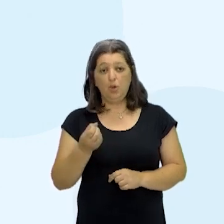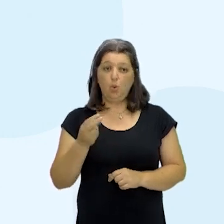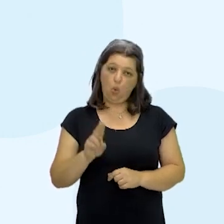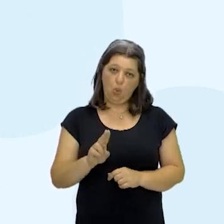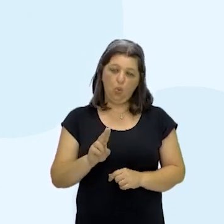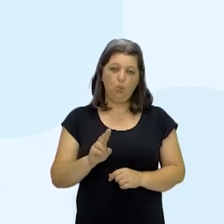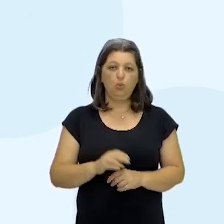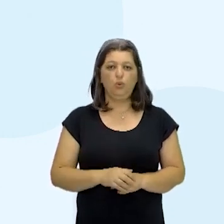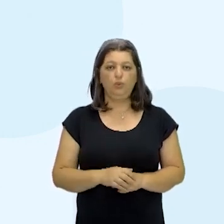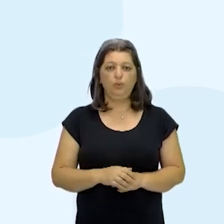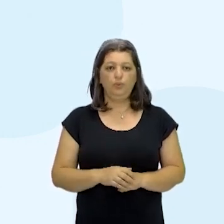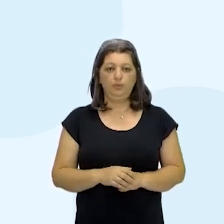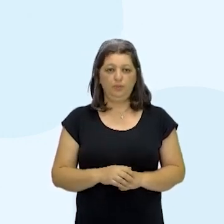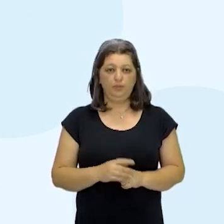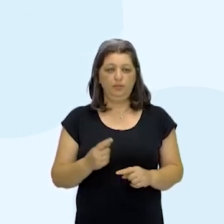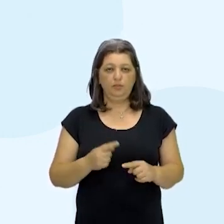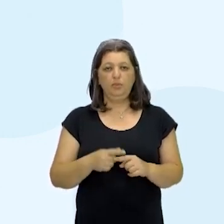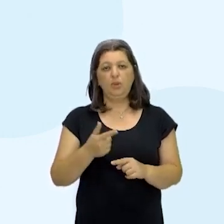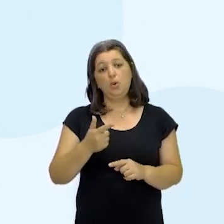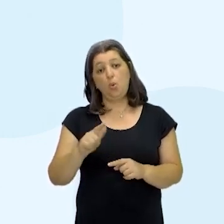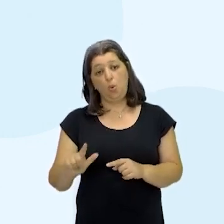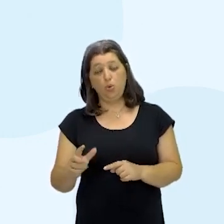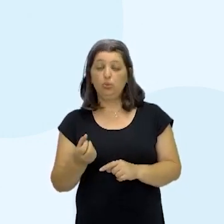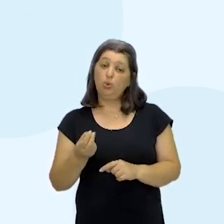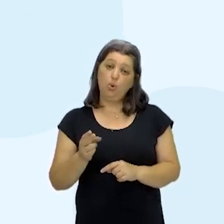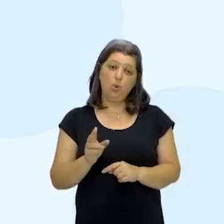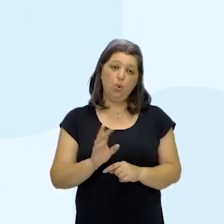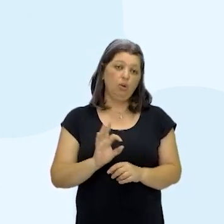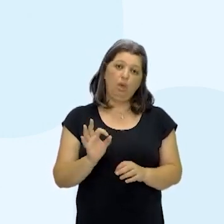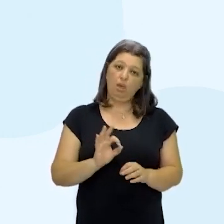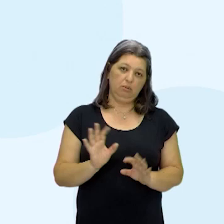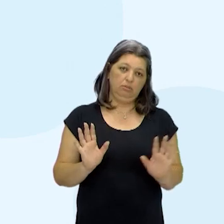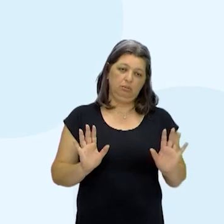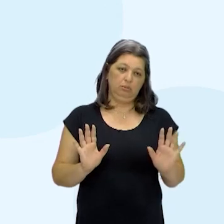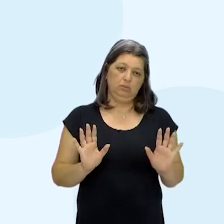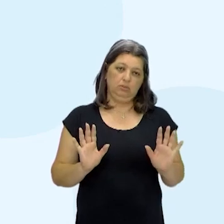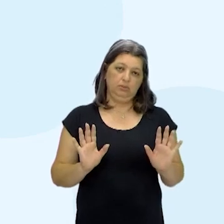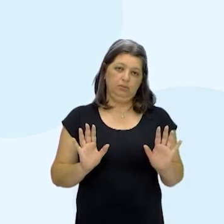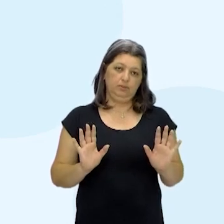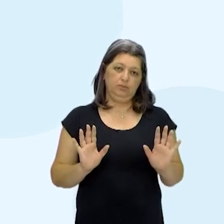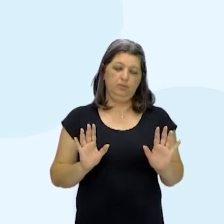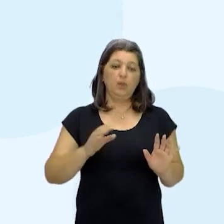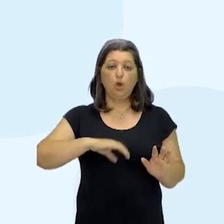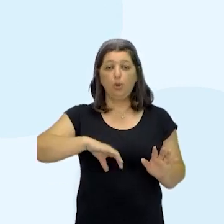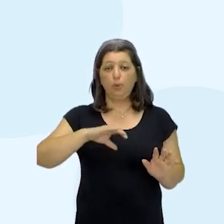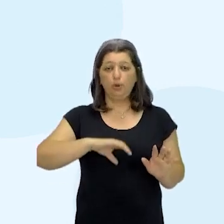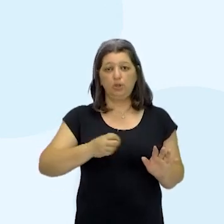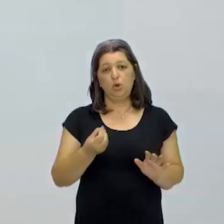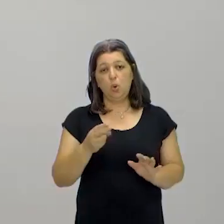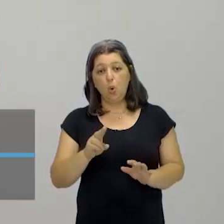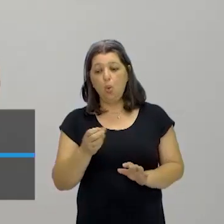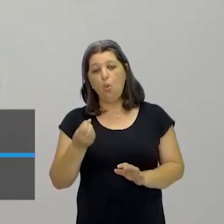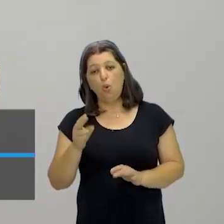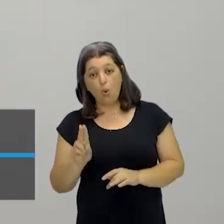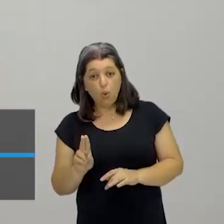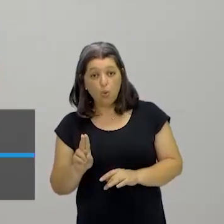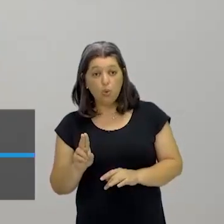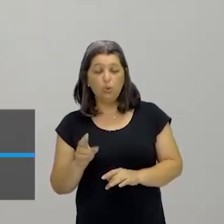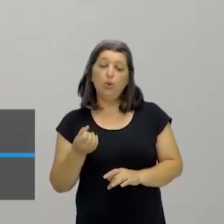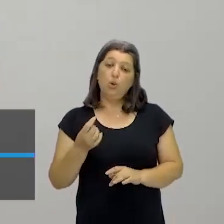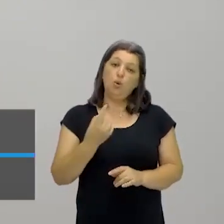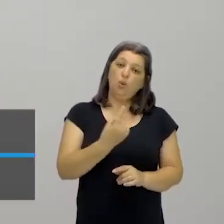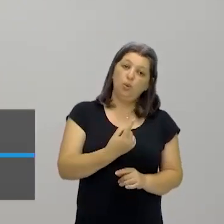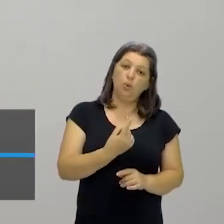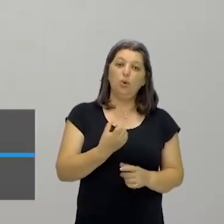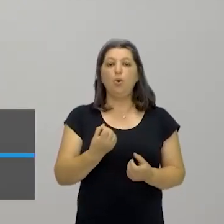nenhum nem outro Ou ou ou outro Ou nenhum nem outro É que em português a gente fala Ou ou né Ou um ou